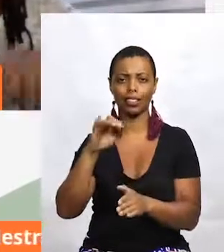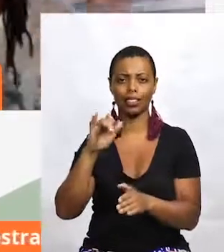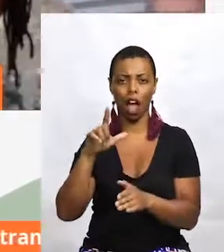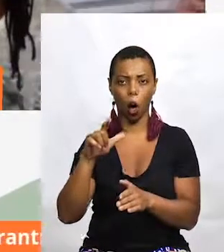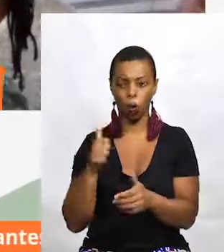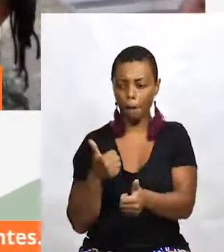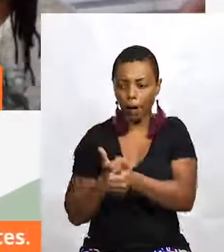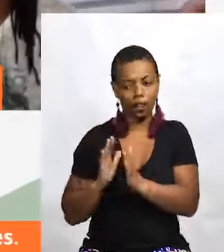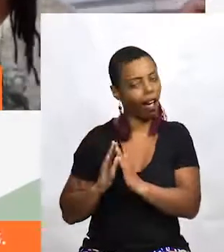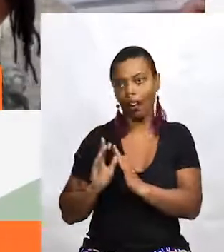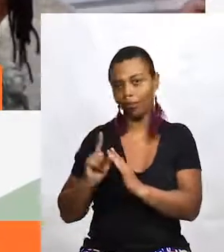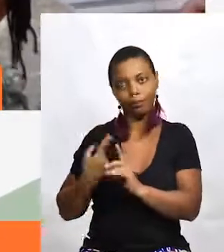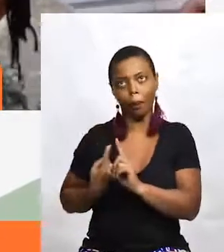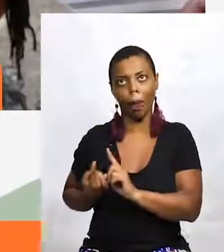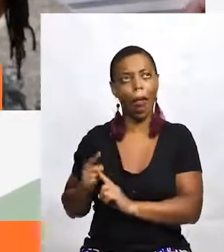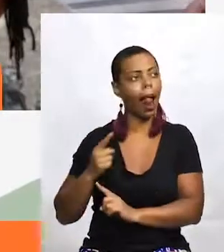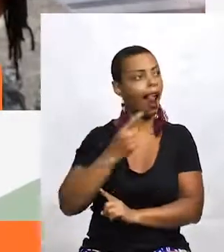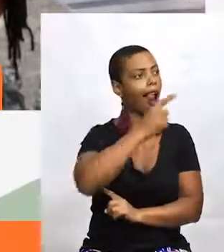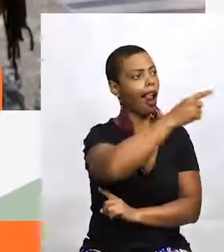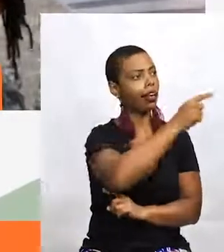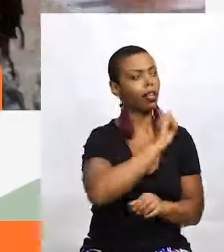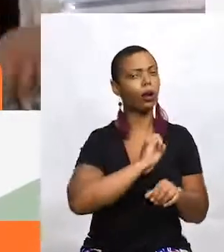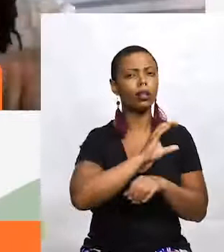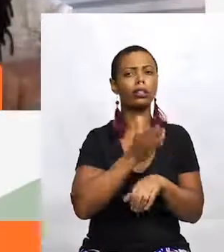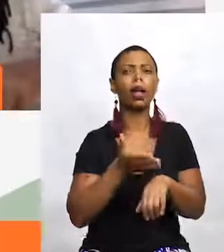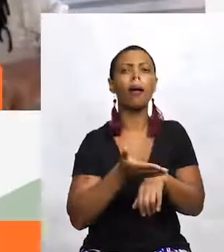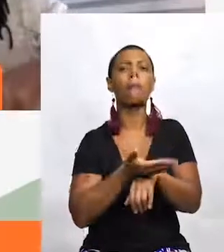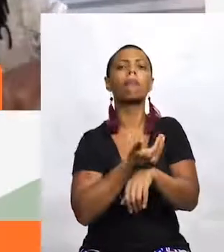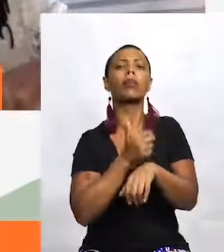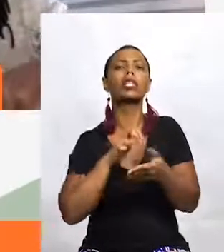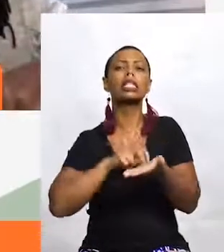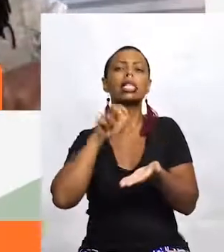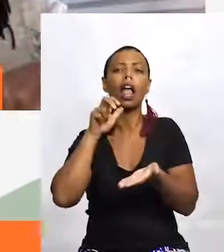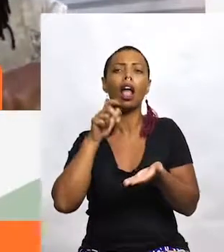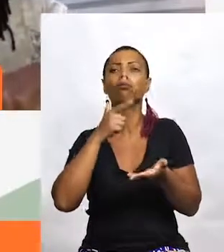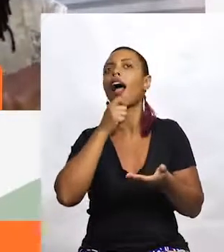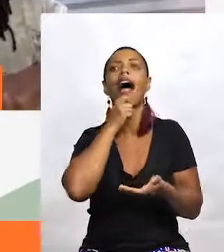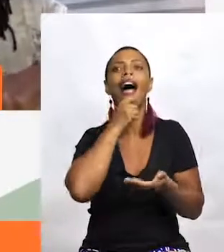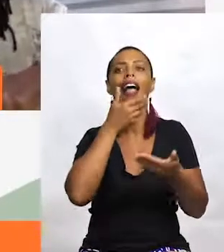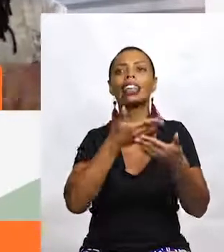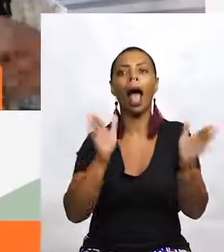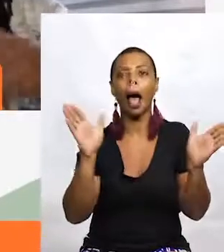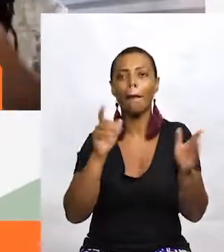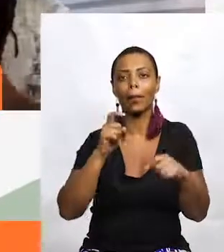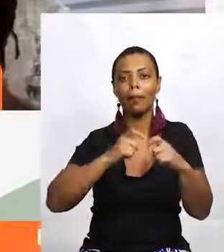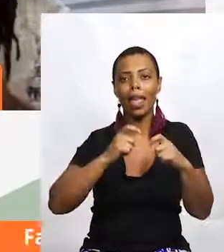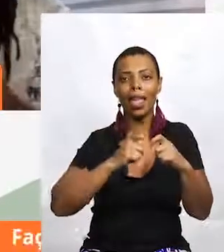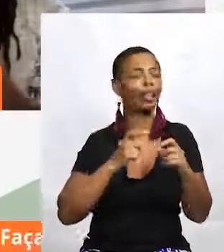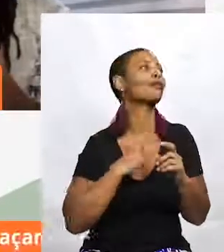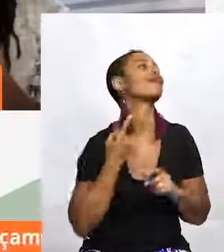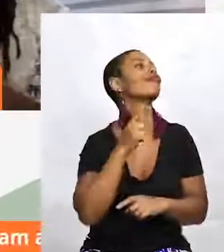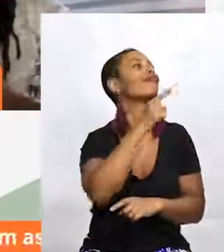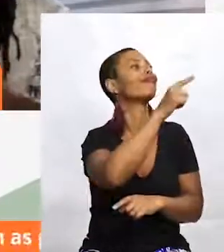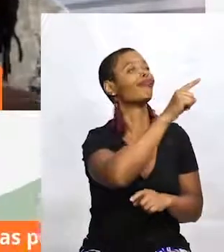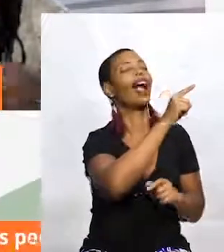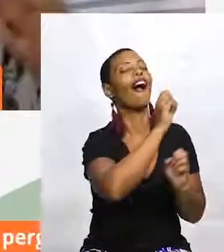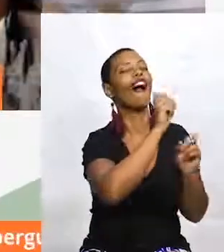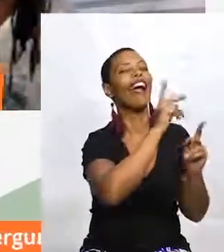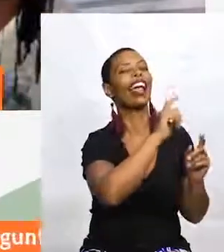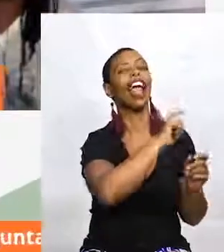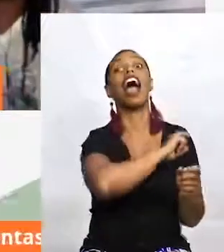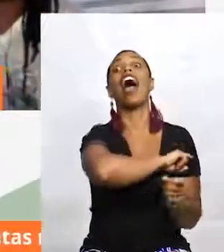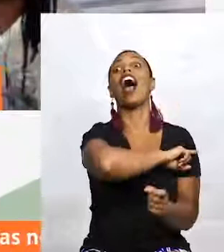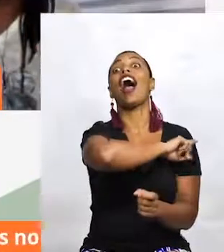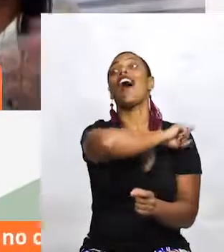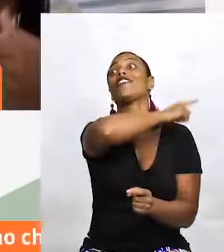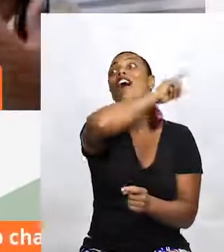ela talvez saia de manhã, os serviços de saúde estão fechados. Quando volta, estão fechados também. Então, não é só querer, né? E se você fala